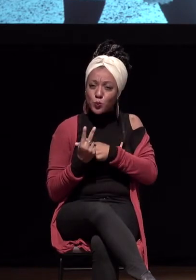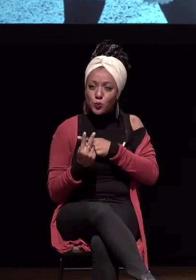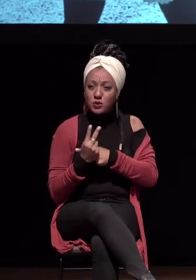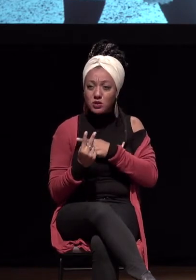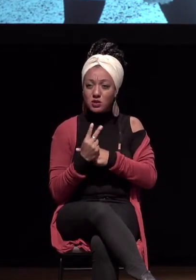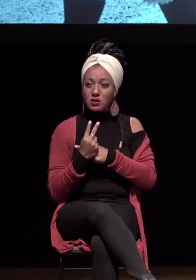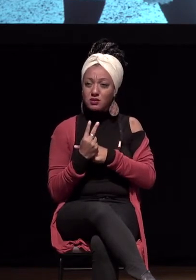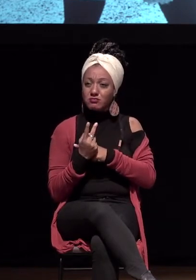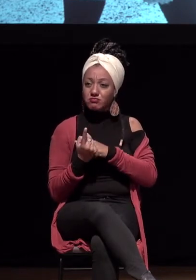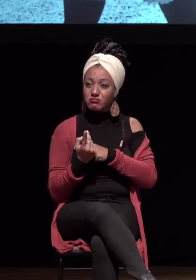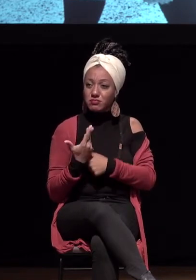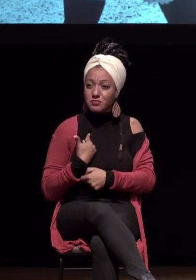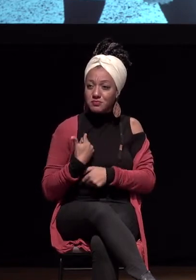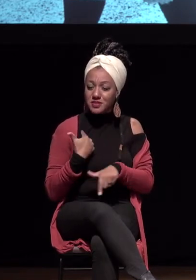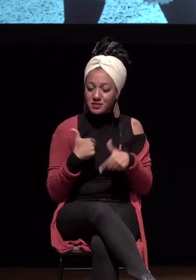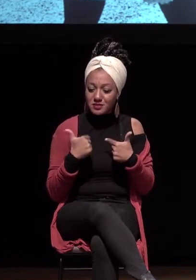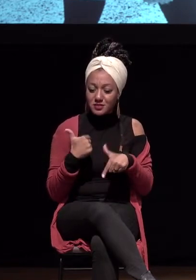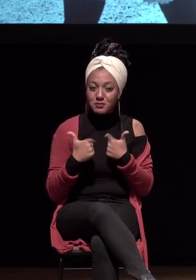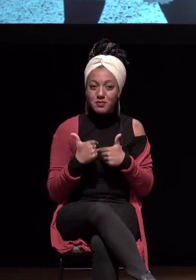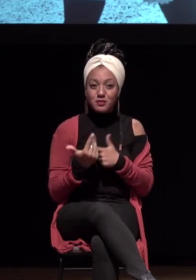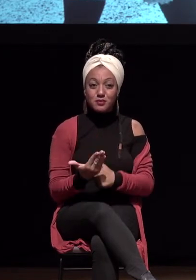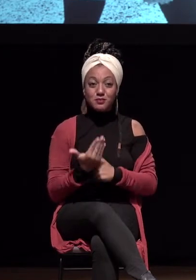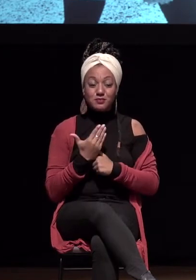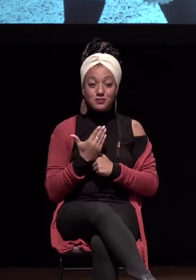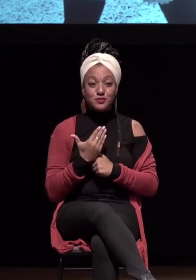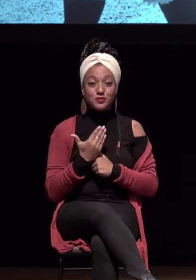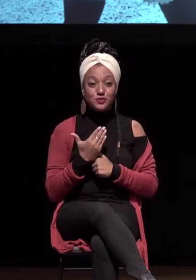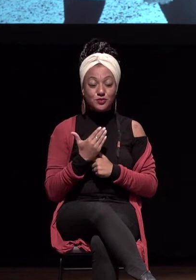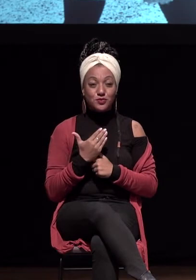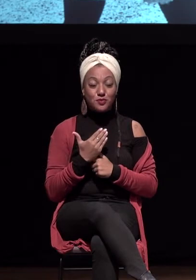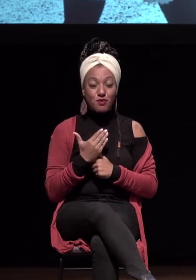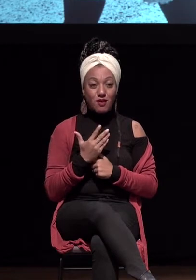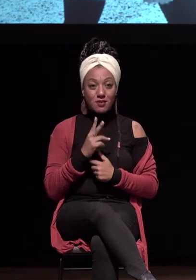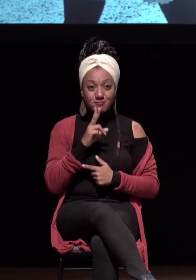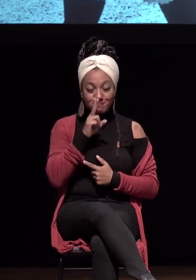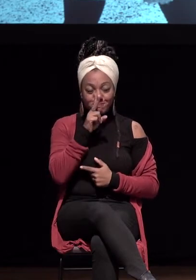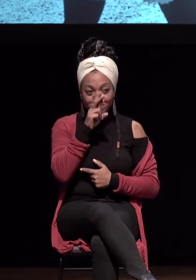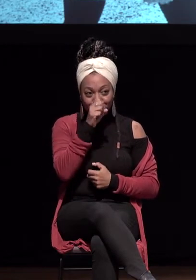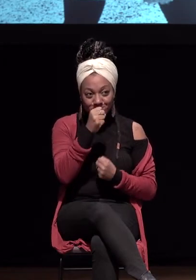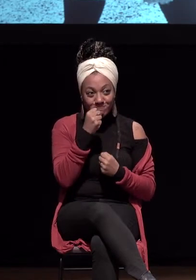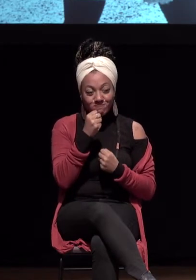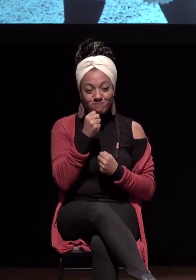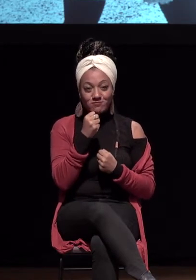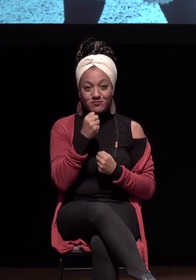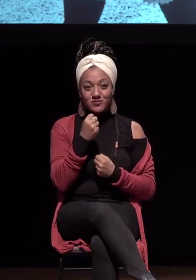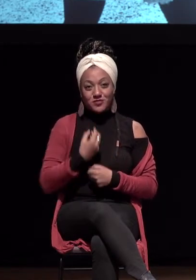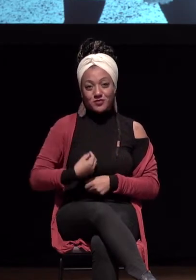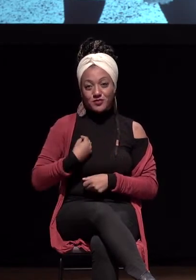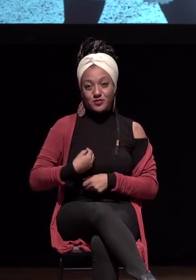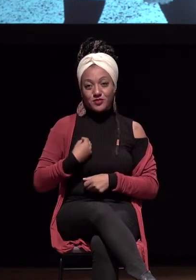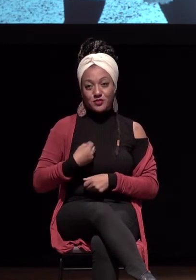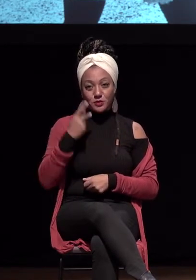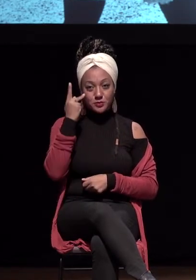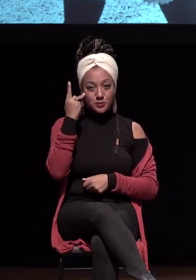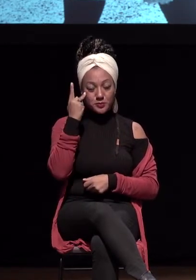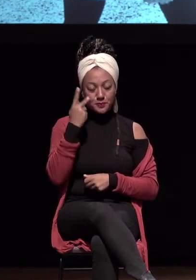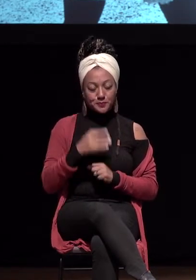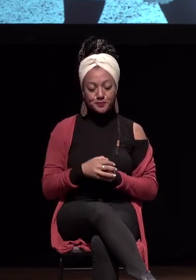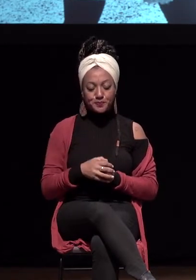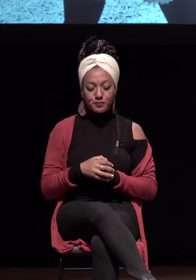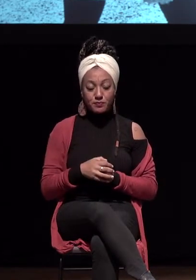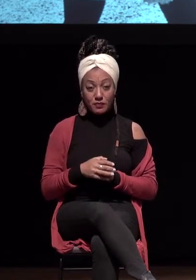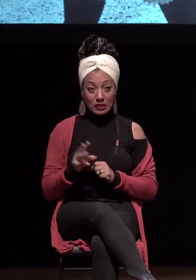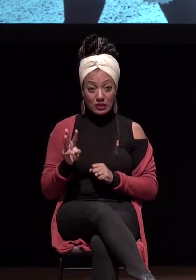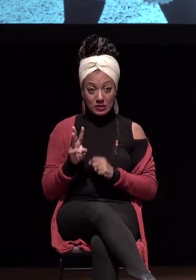que eu pudesse resistir a essa cidade. E a maneira como nos conhecemos foi a partir